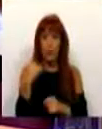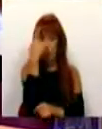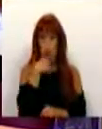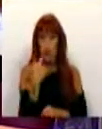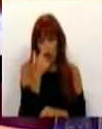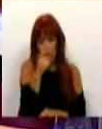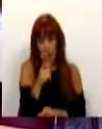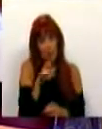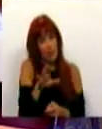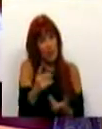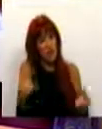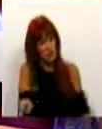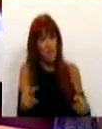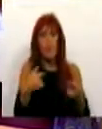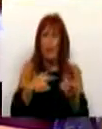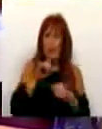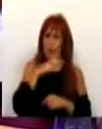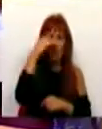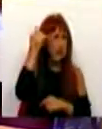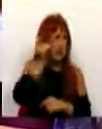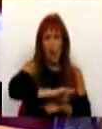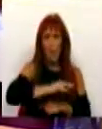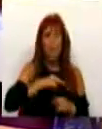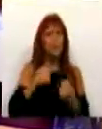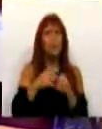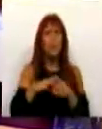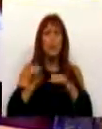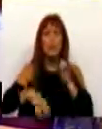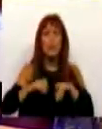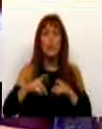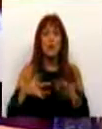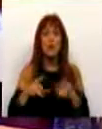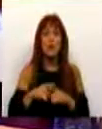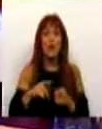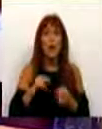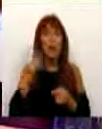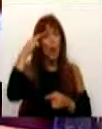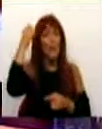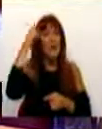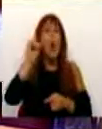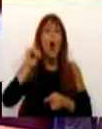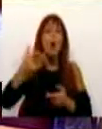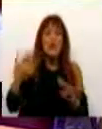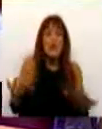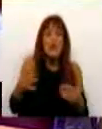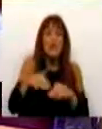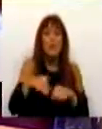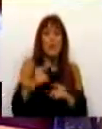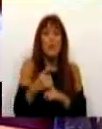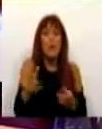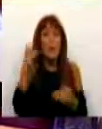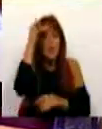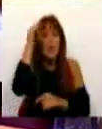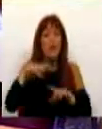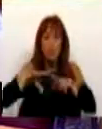humano deste país. E não nos podemos esquecer, de facto, de tudo o que aconteceu para, no fundo, compreendermos o que estamos hoje a fazer, porque é mais